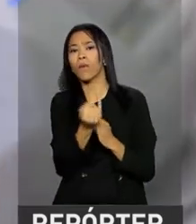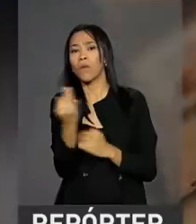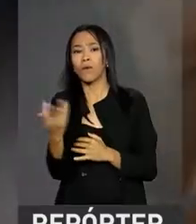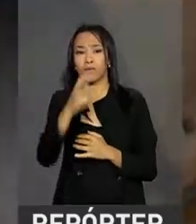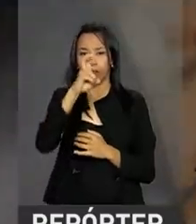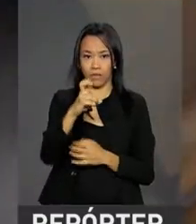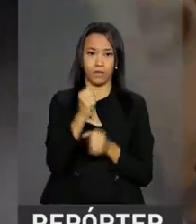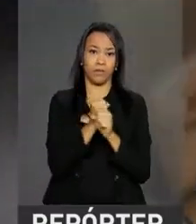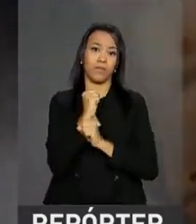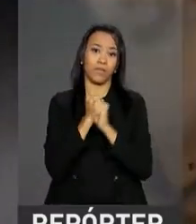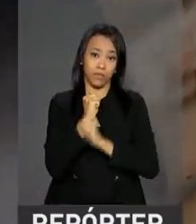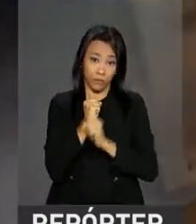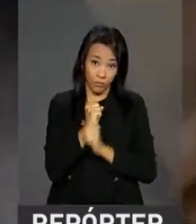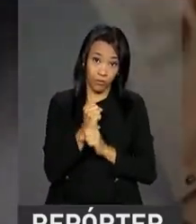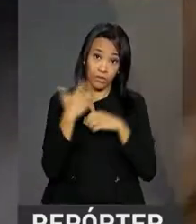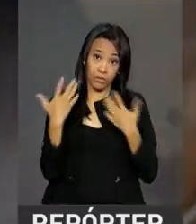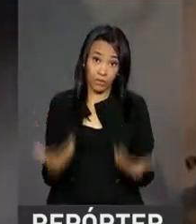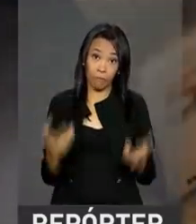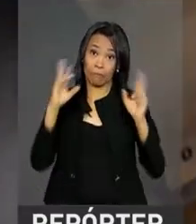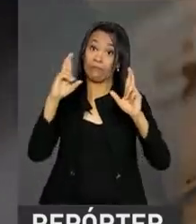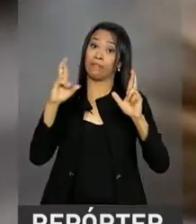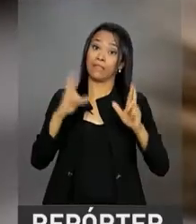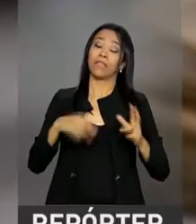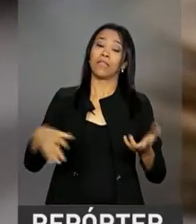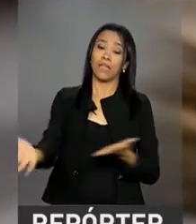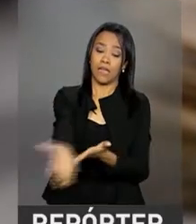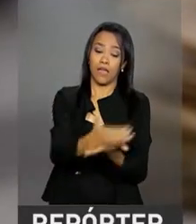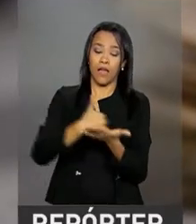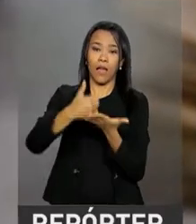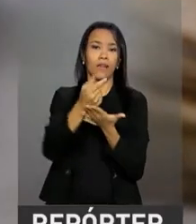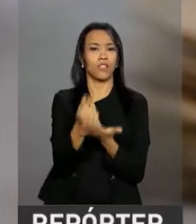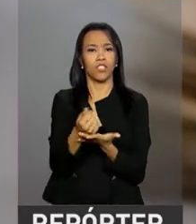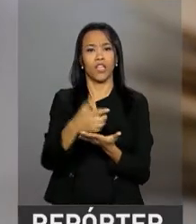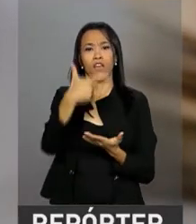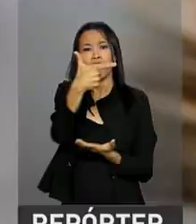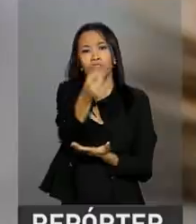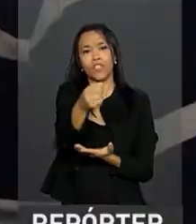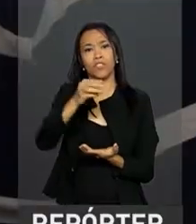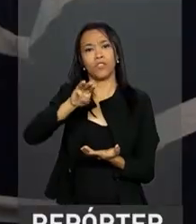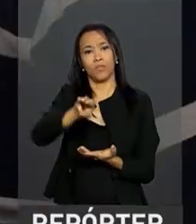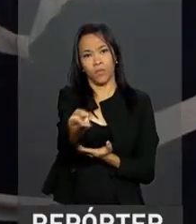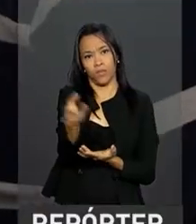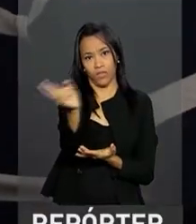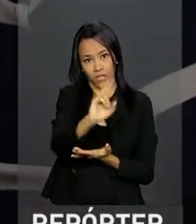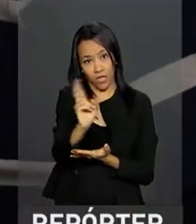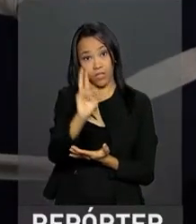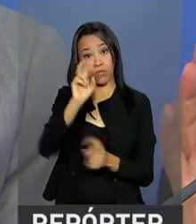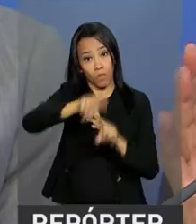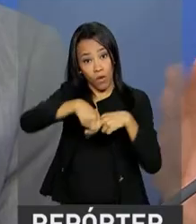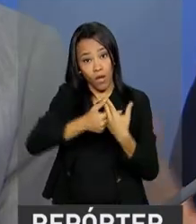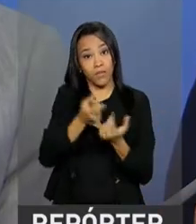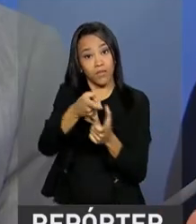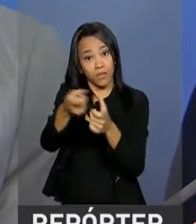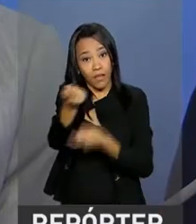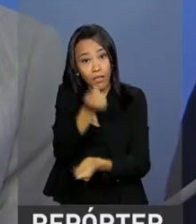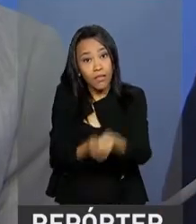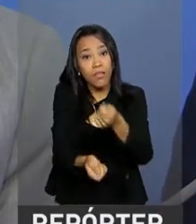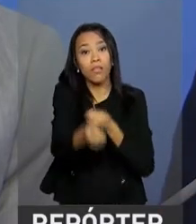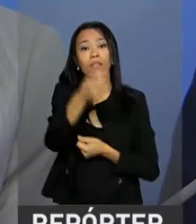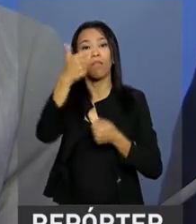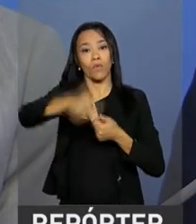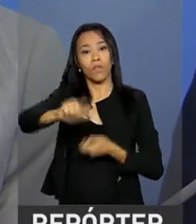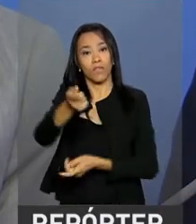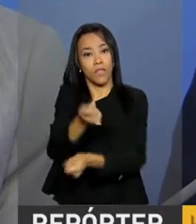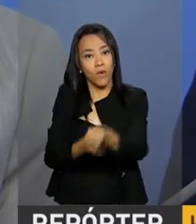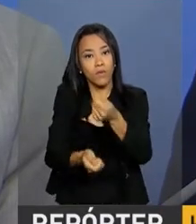cinco anos a expectativa é arrecadar até 20 bilhões de reais com a renegociação no momento de crise